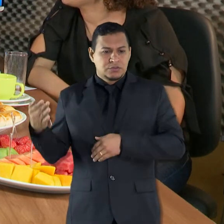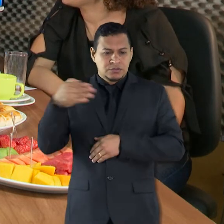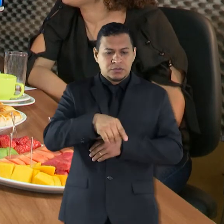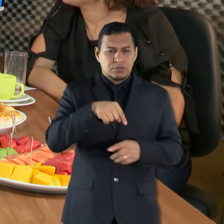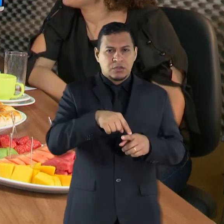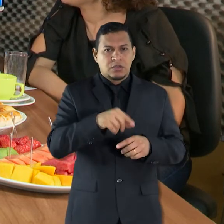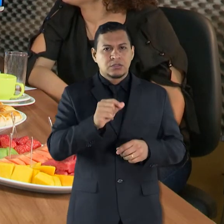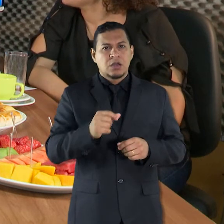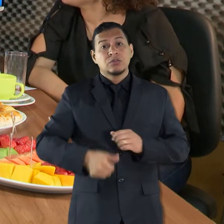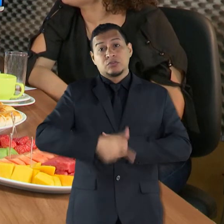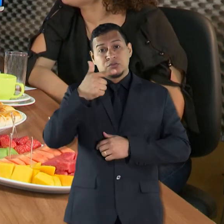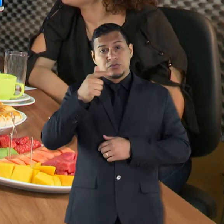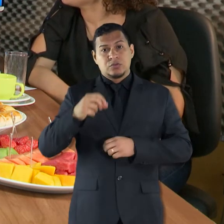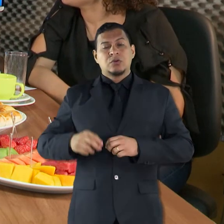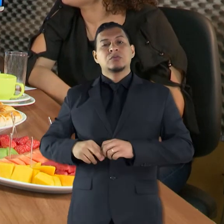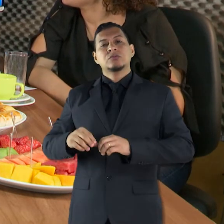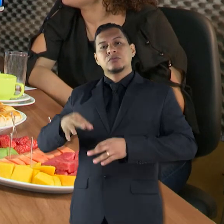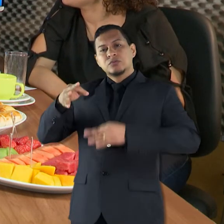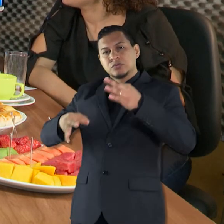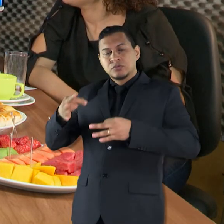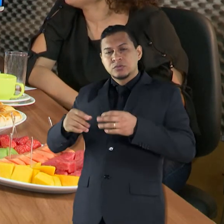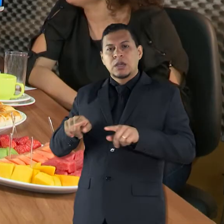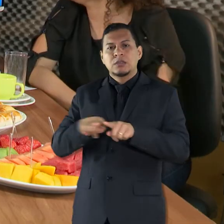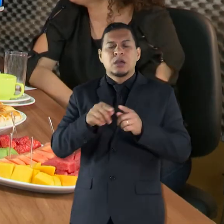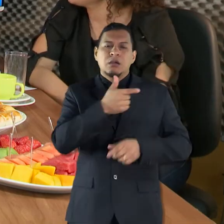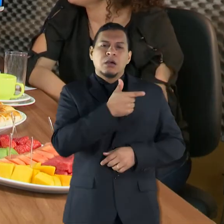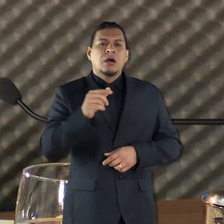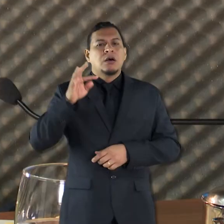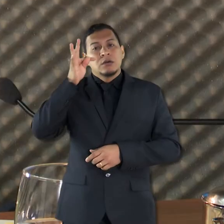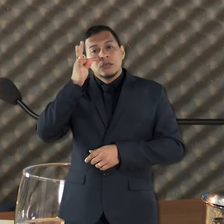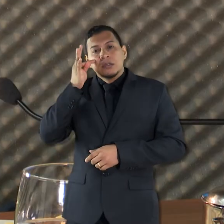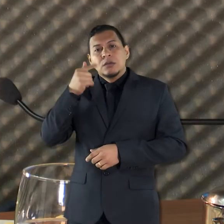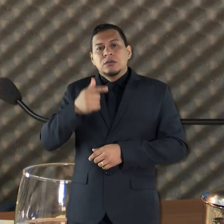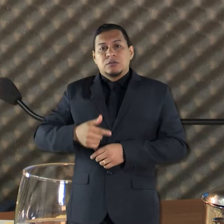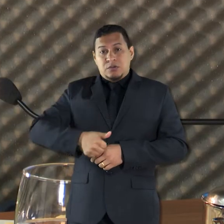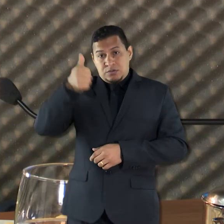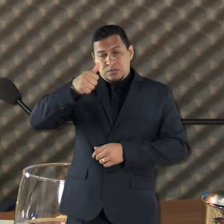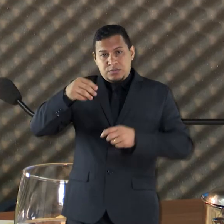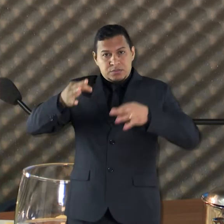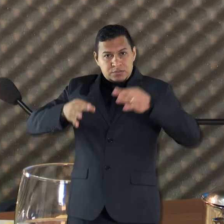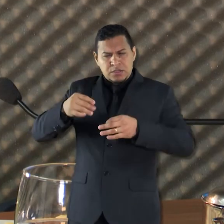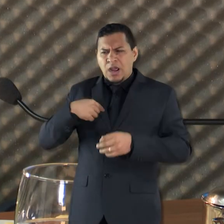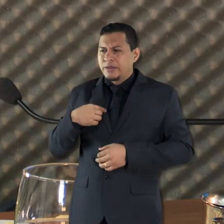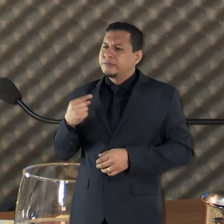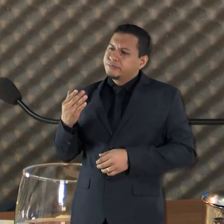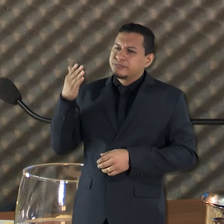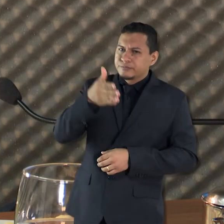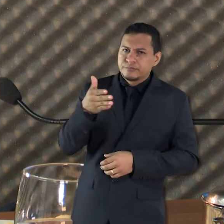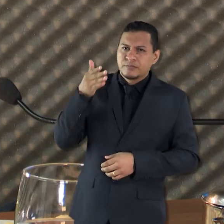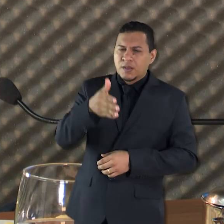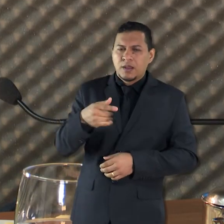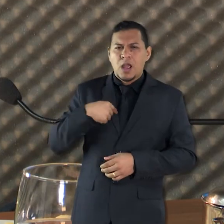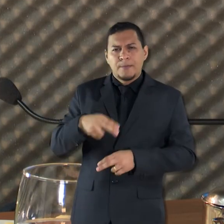aqui, eu estava no juizado, eu era do segundo juizado e a Tânia era do primeiro. Aí eu sempre cobri o juizado quando ela ia para itinerante, e às vezes eu ia no lugar